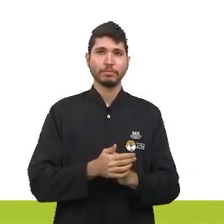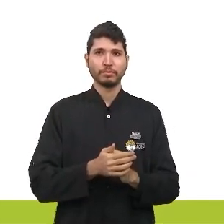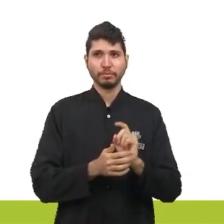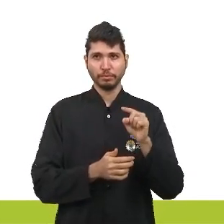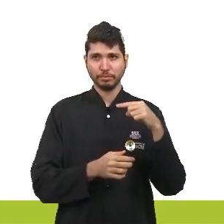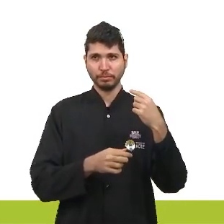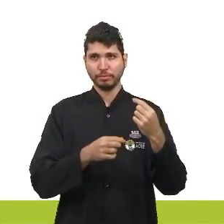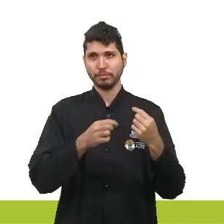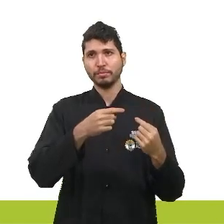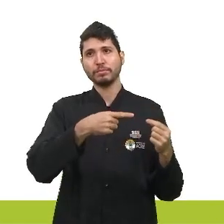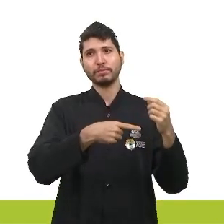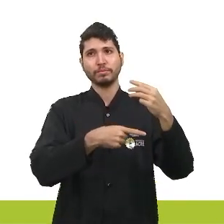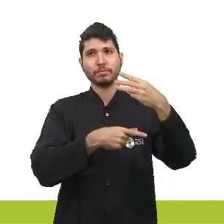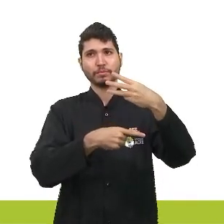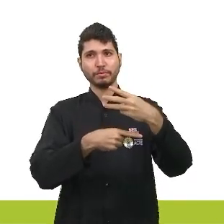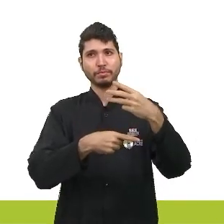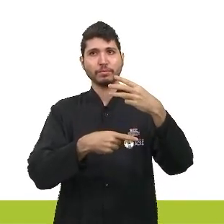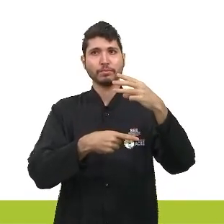1000